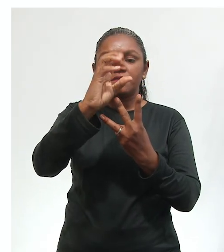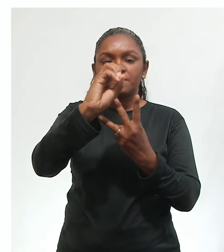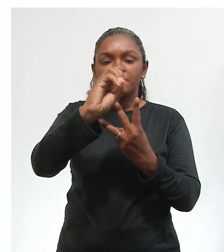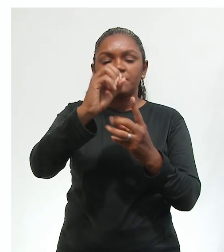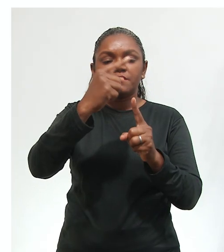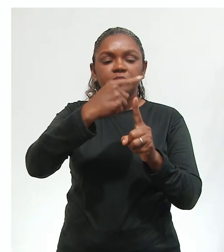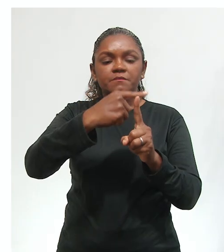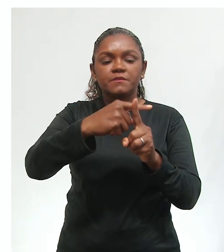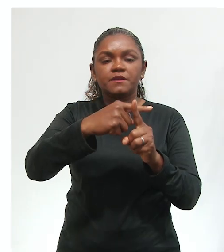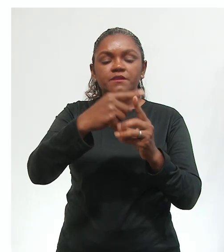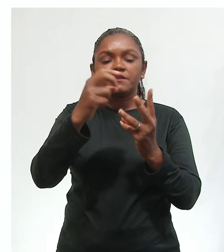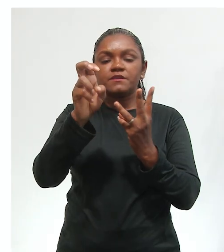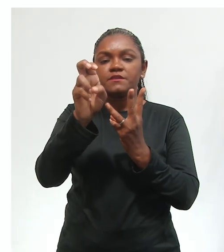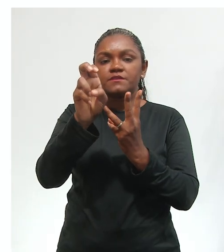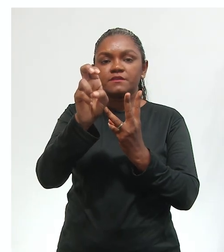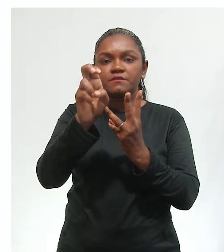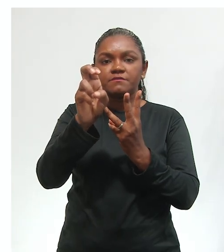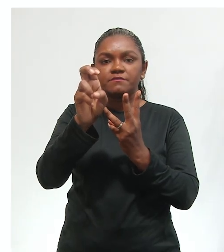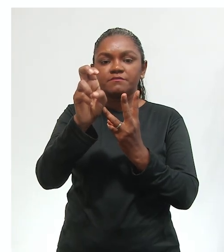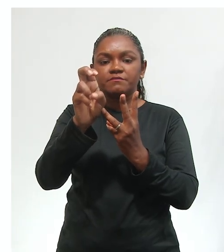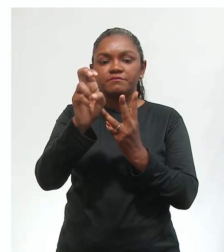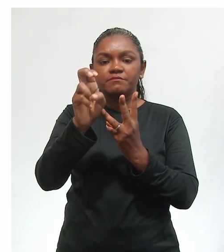mais 5,